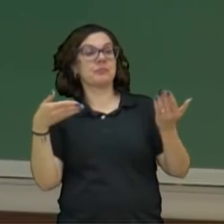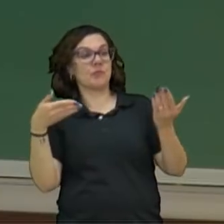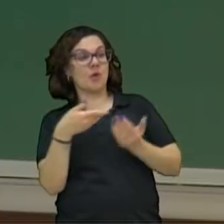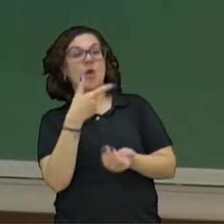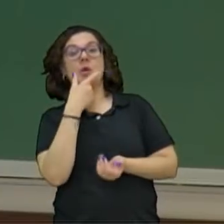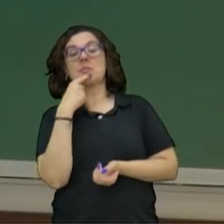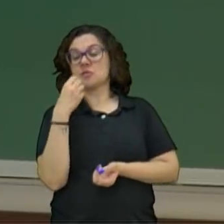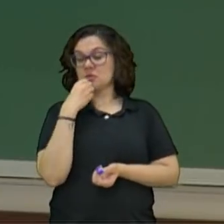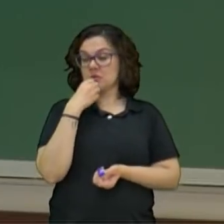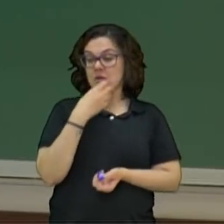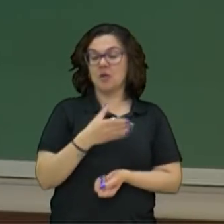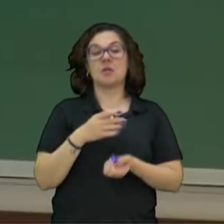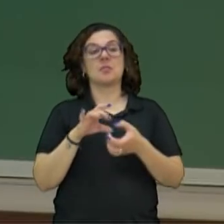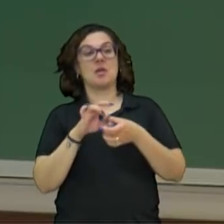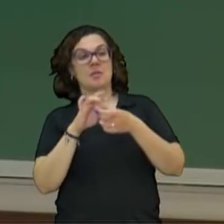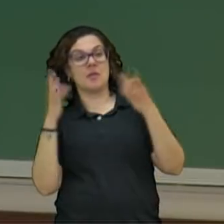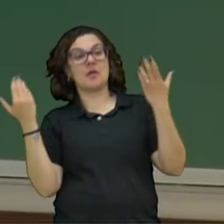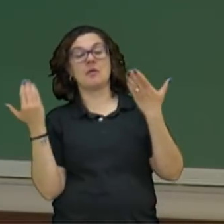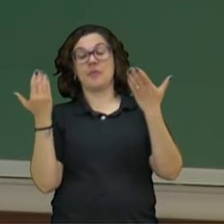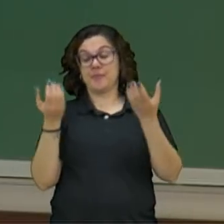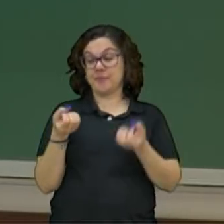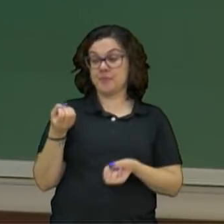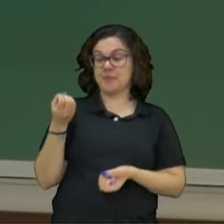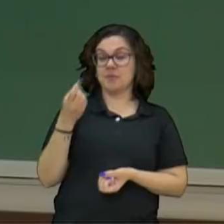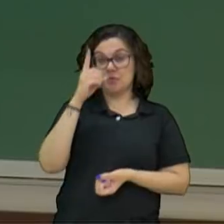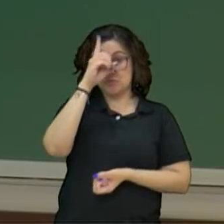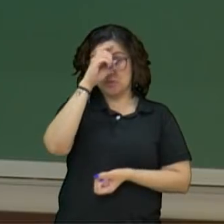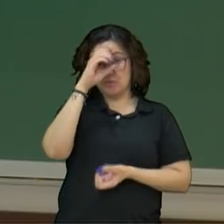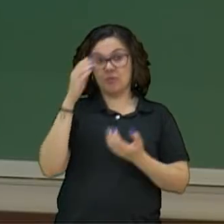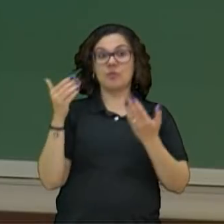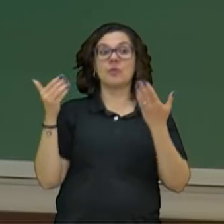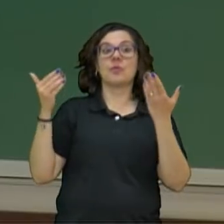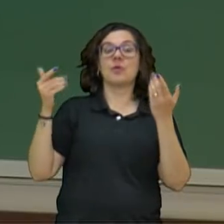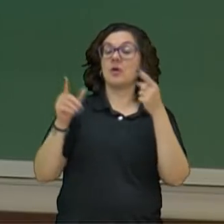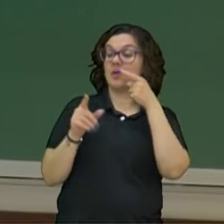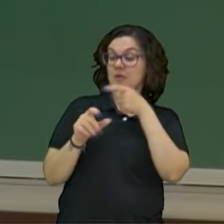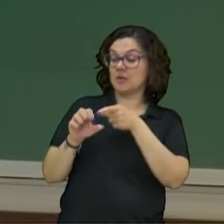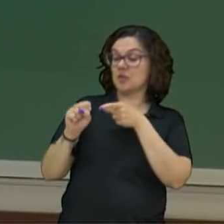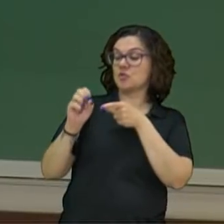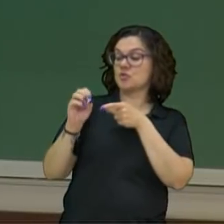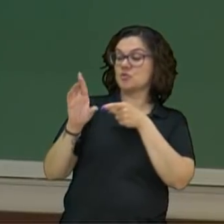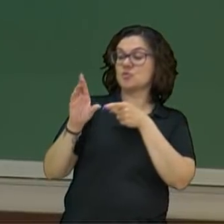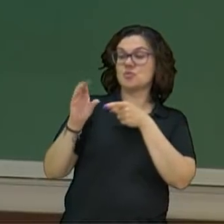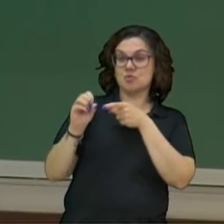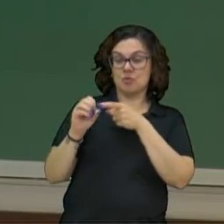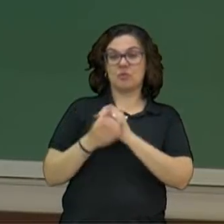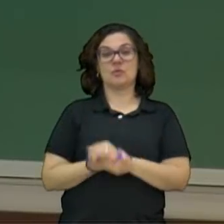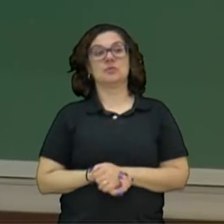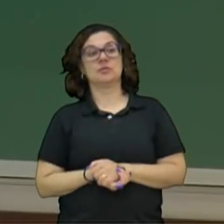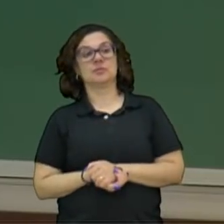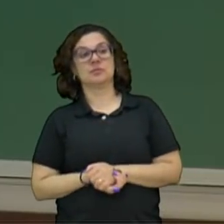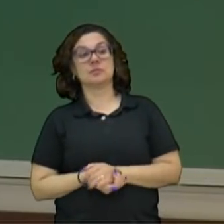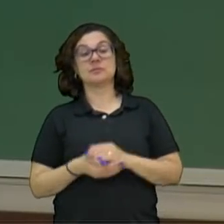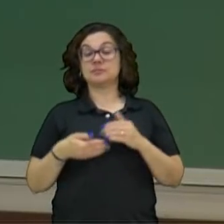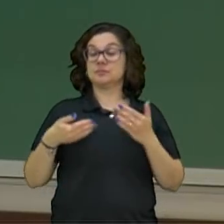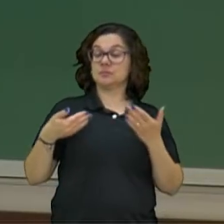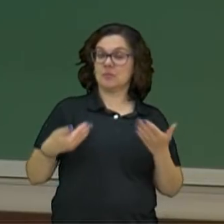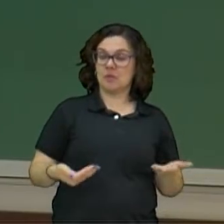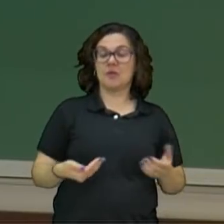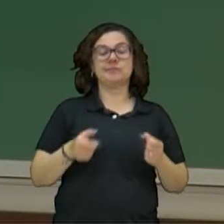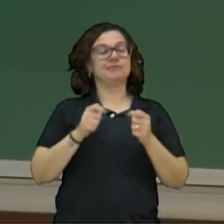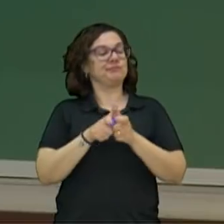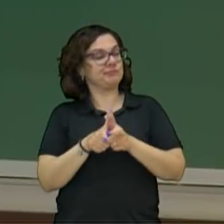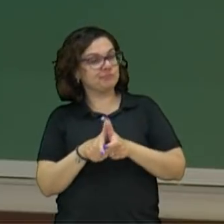rapaz já está bem, já teve alta, fora de perigo, graças ao soro doado aí pelo Instituto Butantan. Ele teve